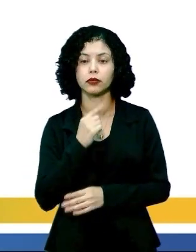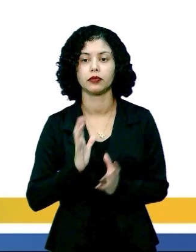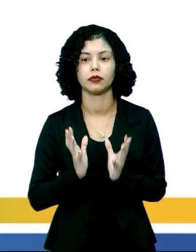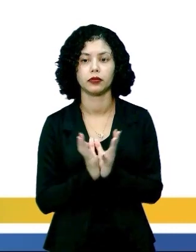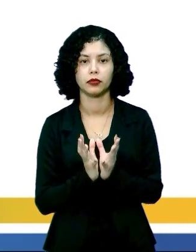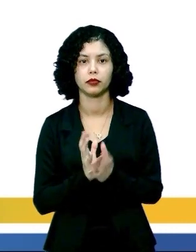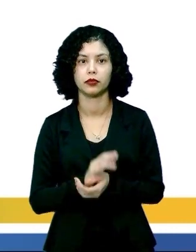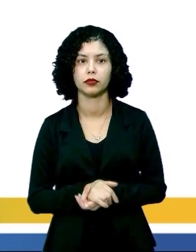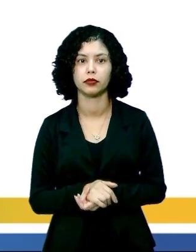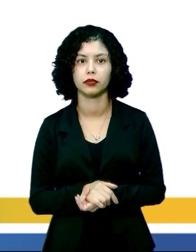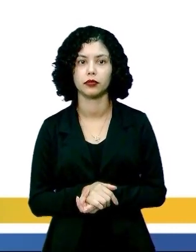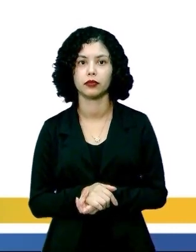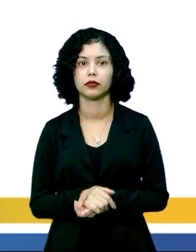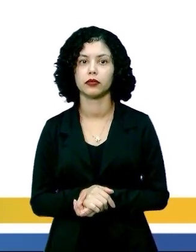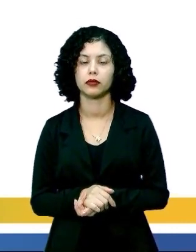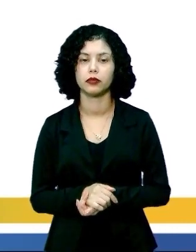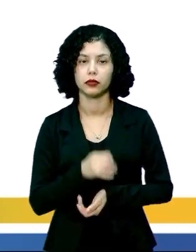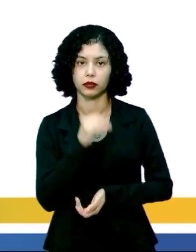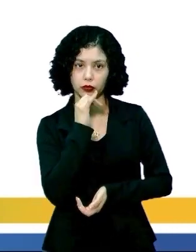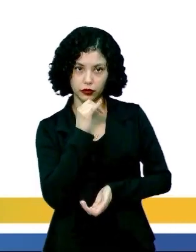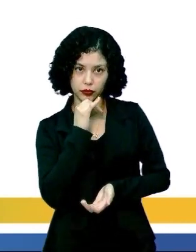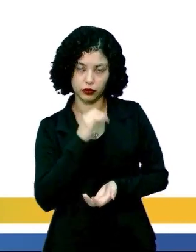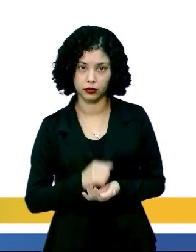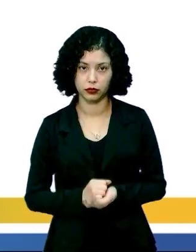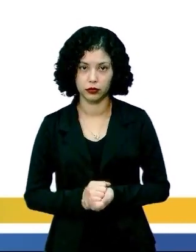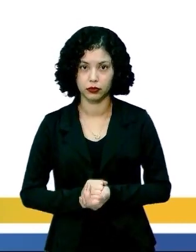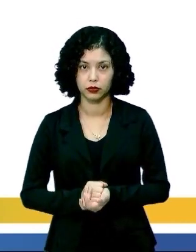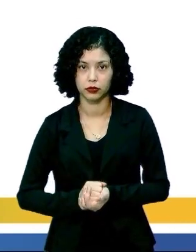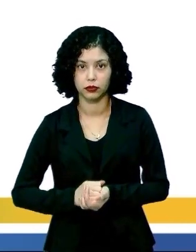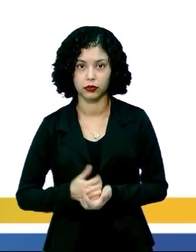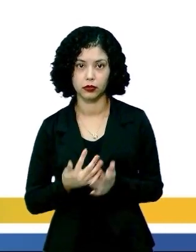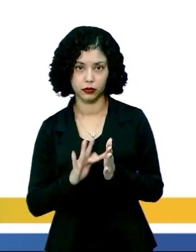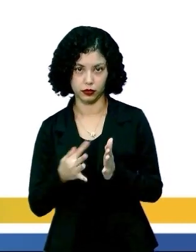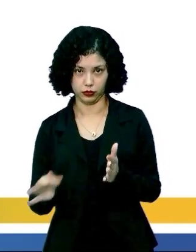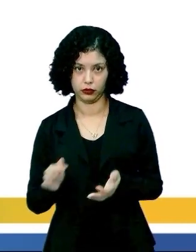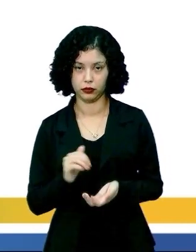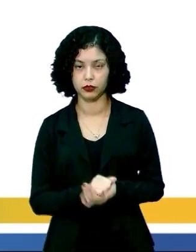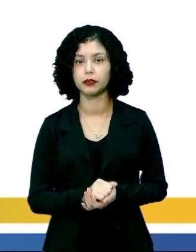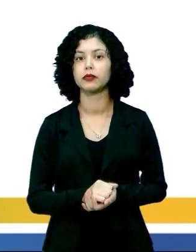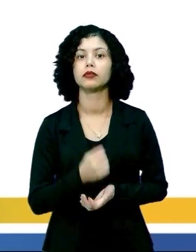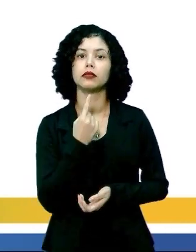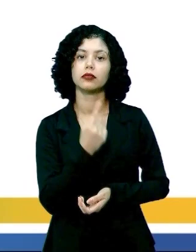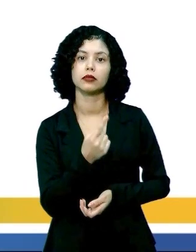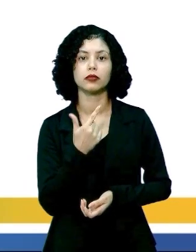conjunto imagem. Por exemplo, tomando a função